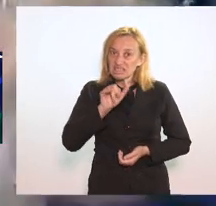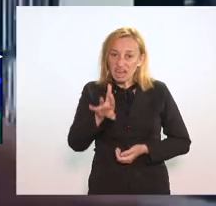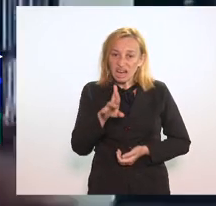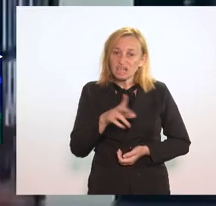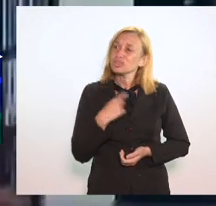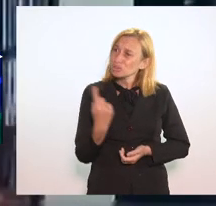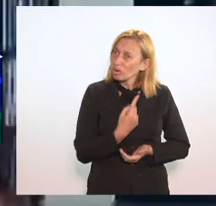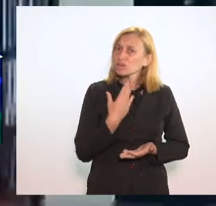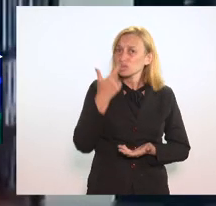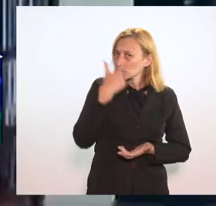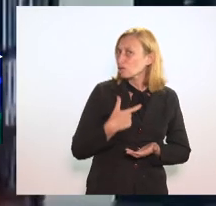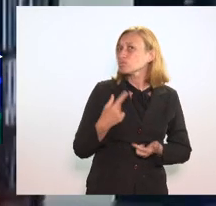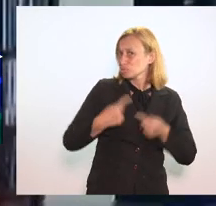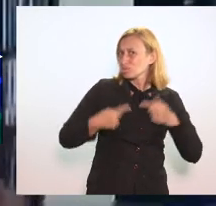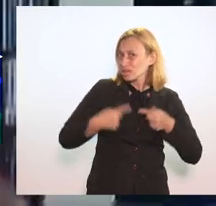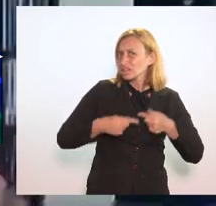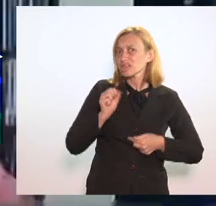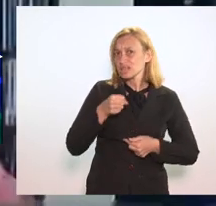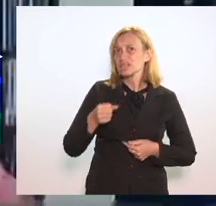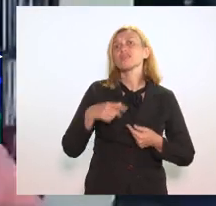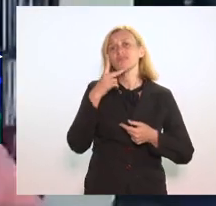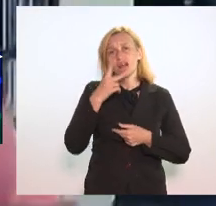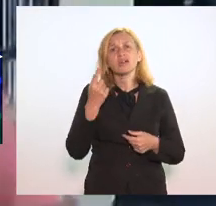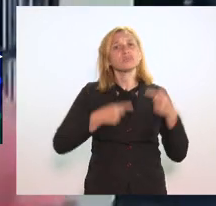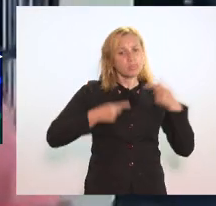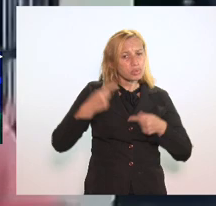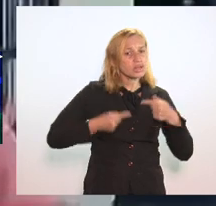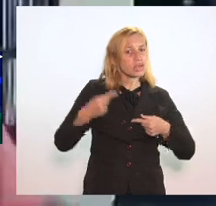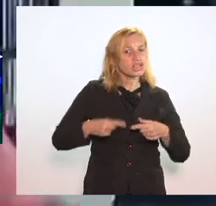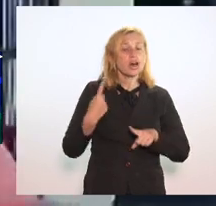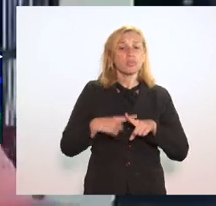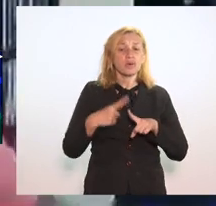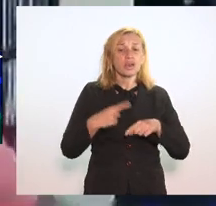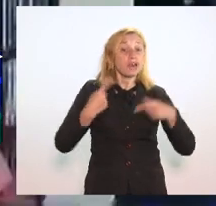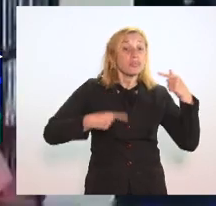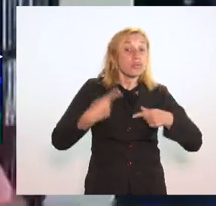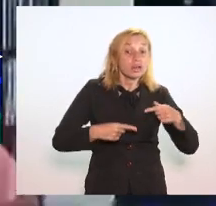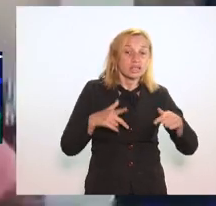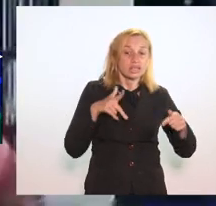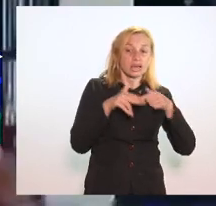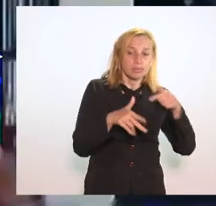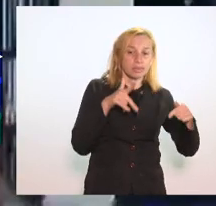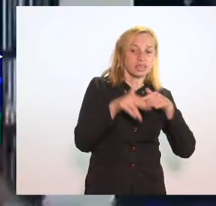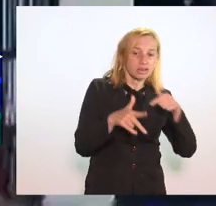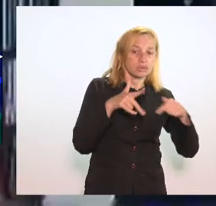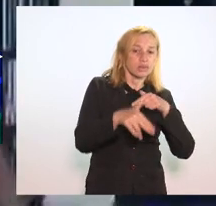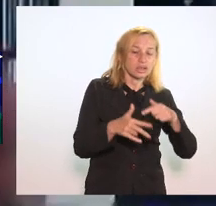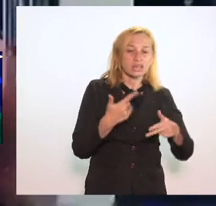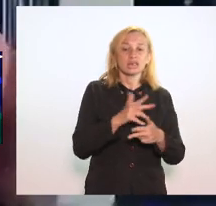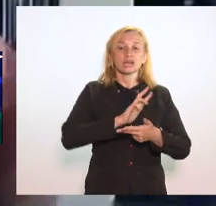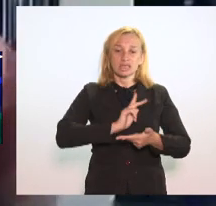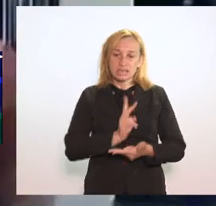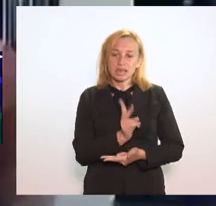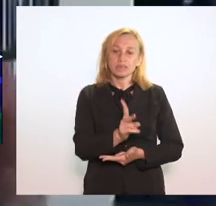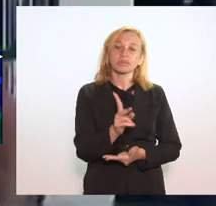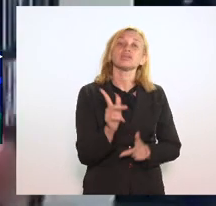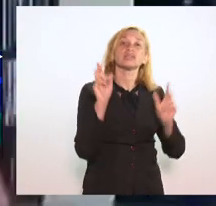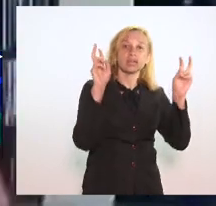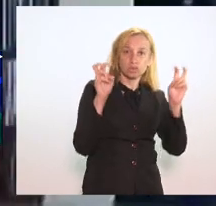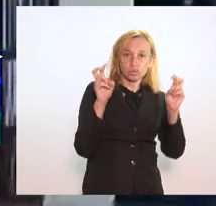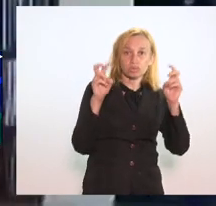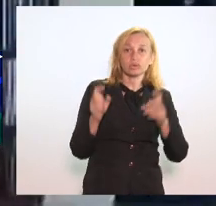nós que ela quer conversar com ela dá para gente ficar Qual que é a política que está intervindo o tempo todo desta questão